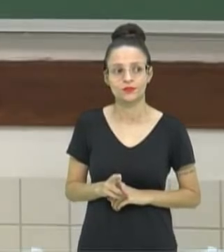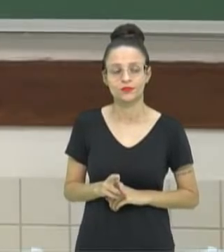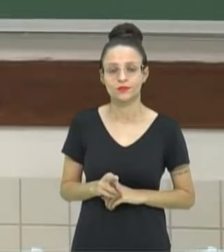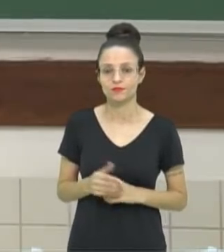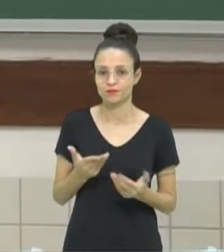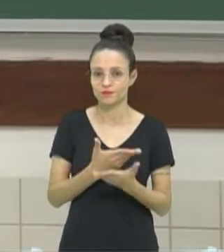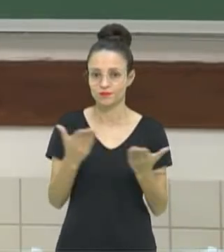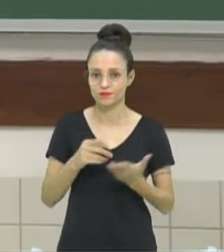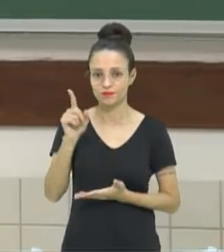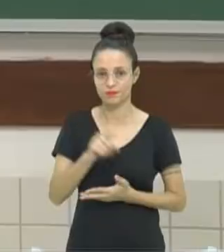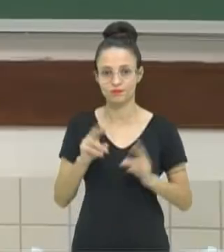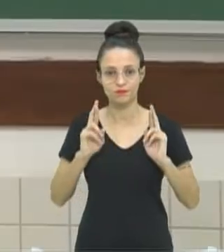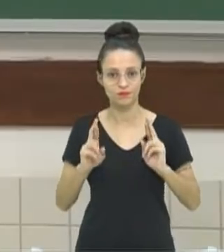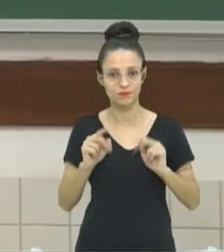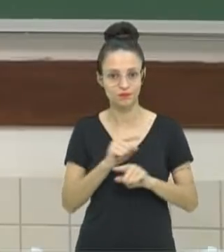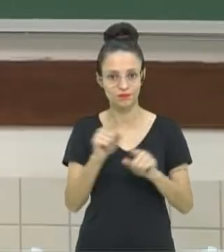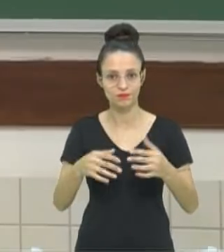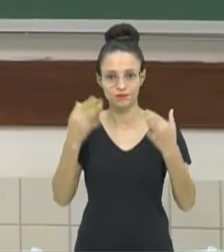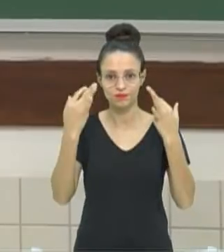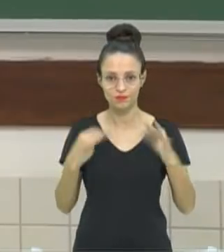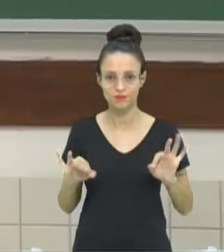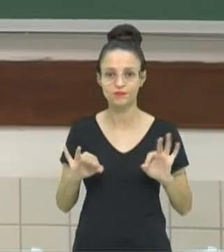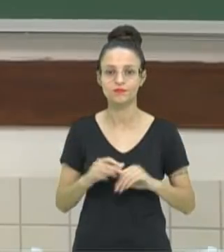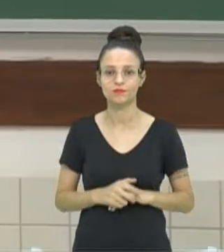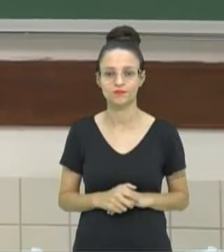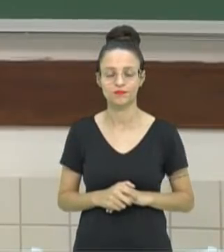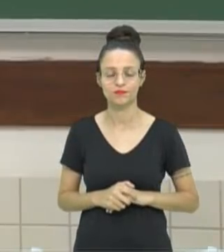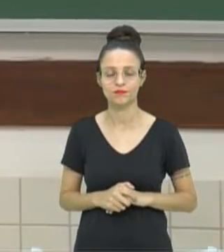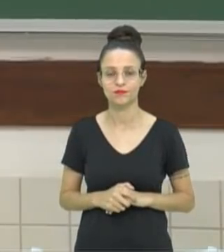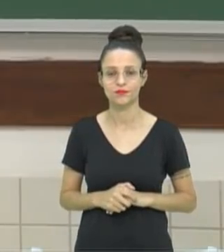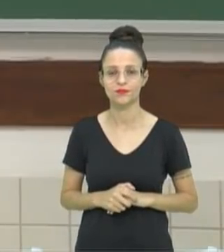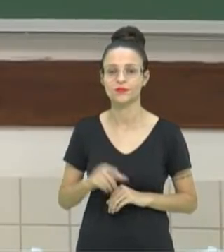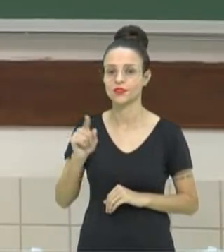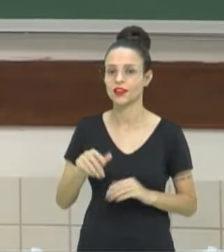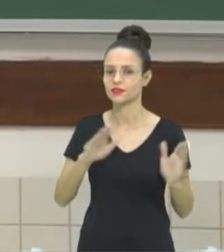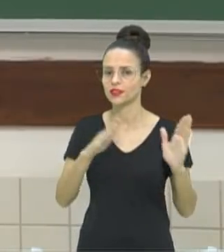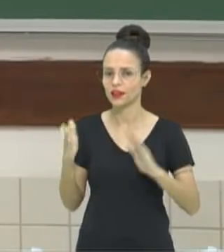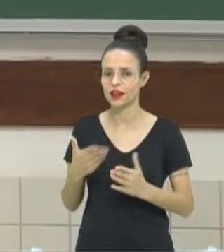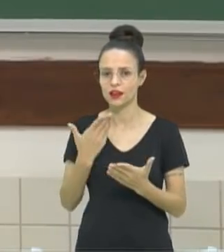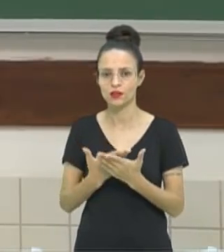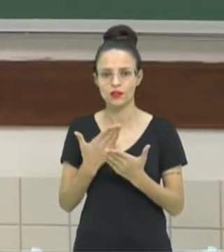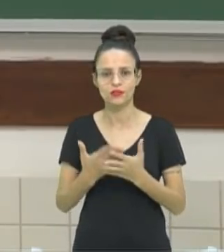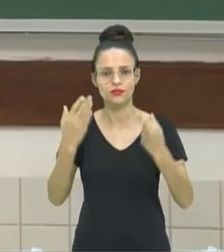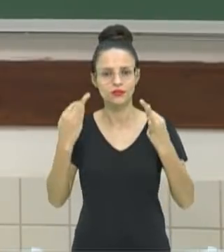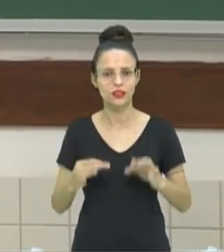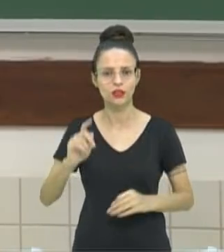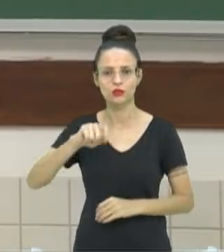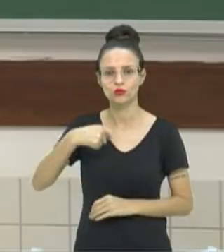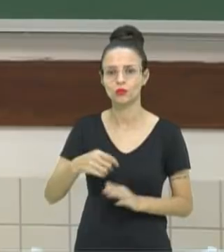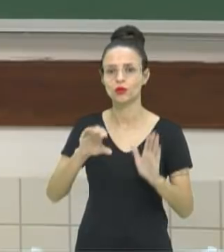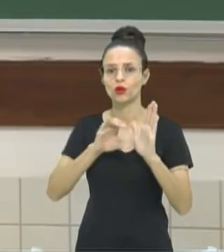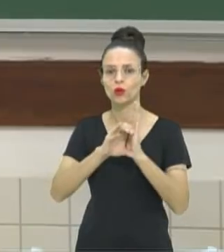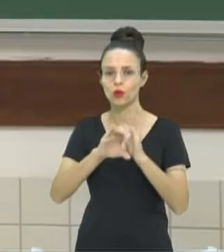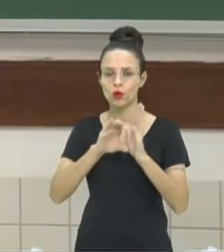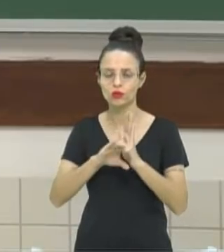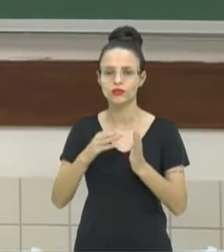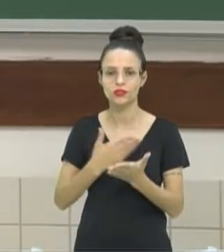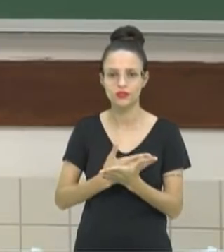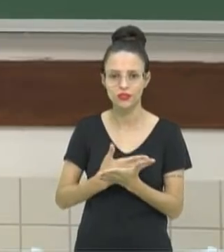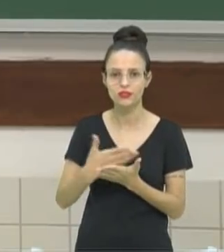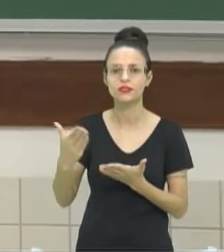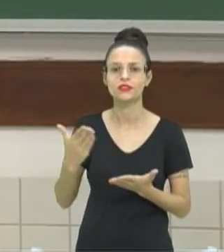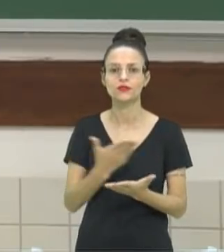anotada por vocês, espero que tenham acertado. Essa ideia da aula de hoje era justamente trabalhar esses conceitos iniciais